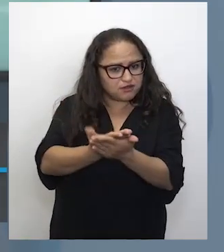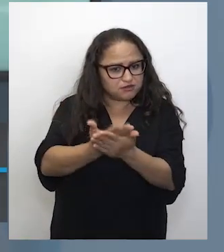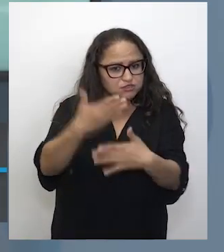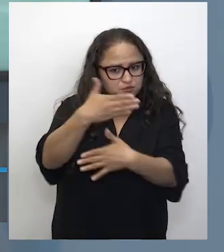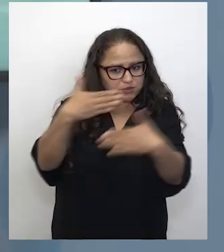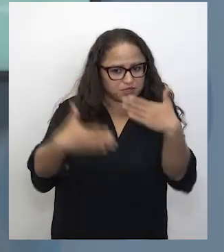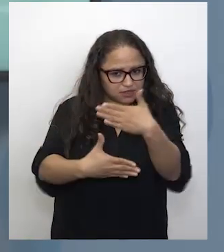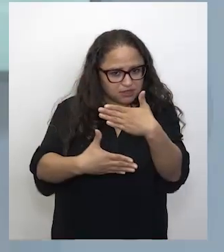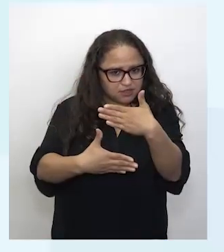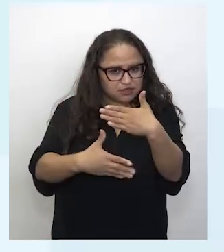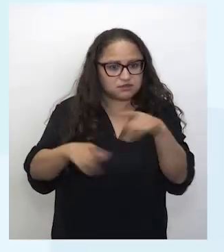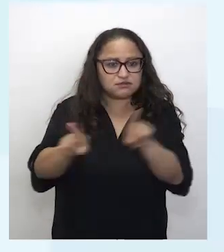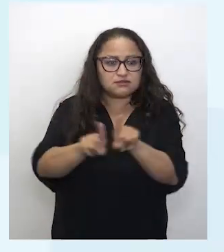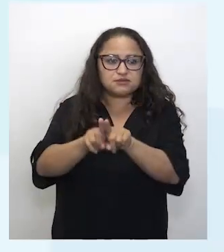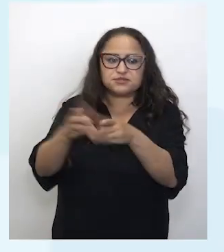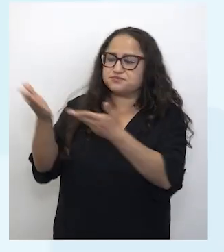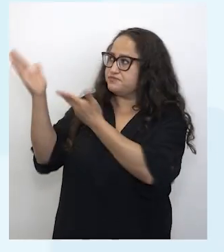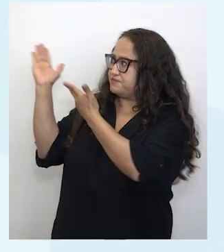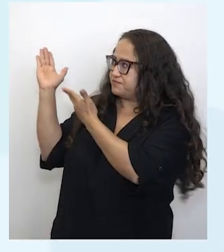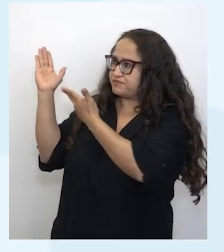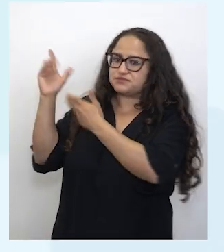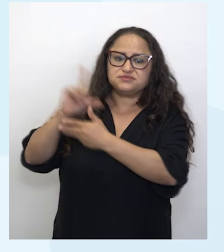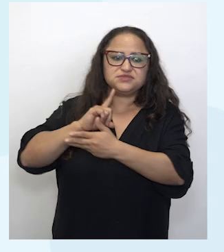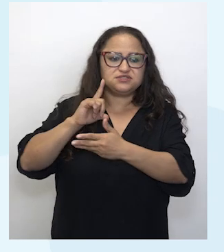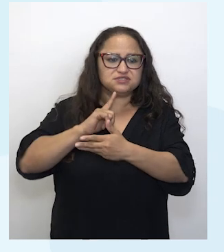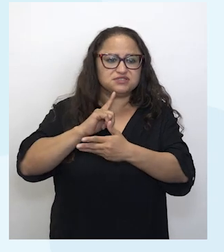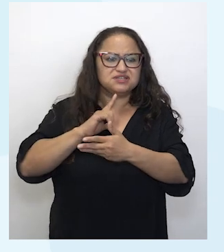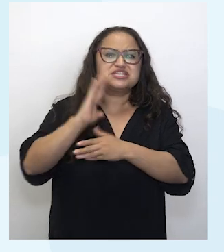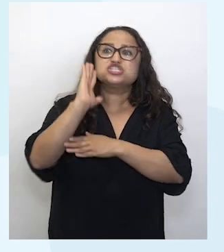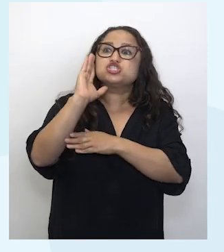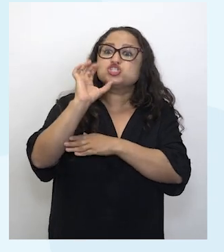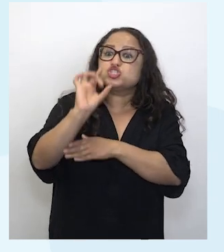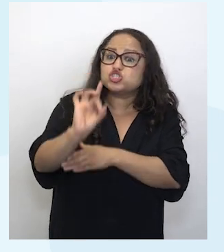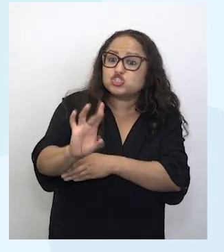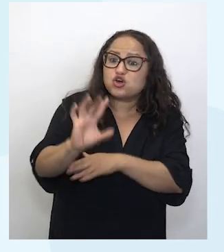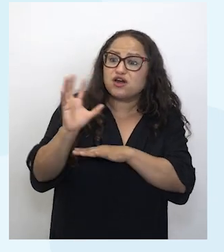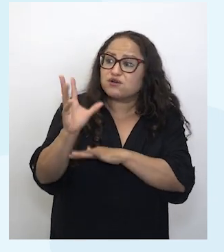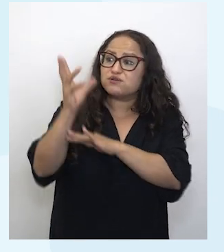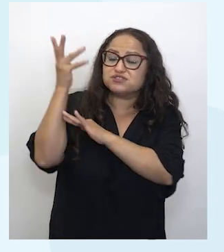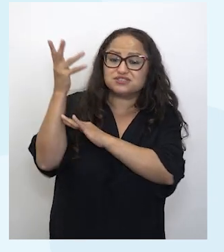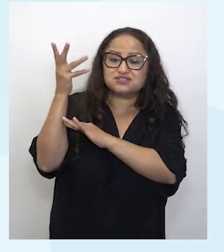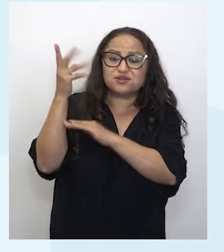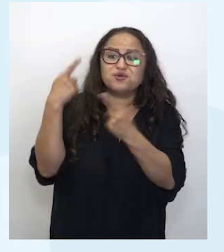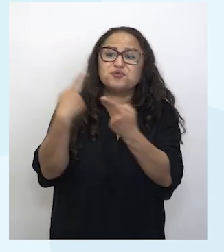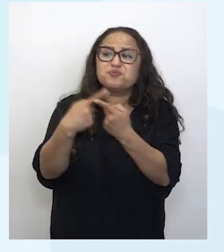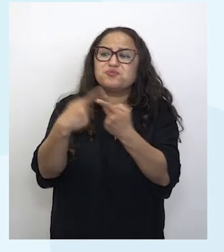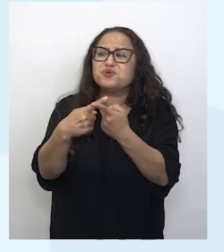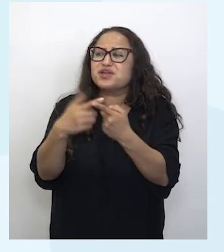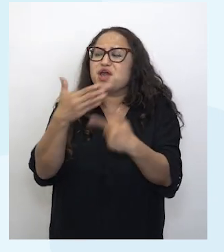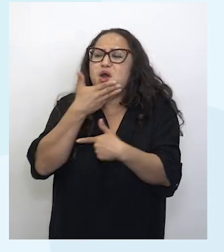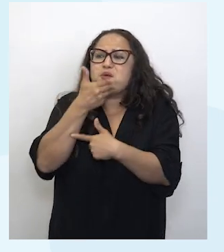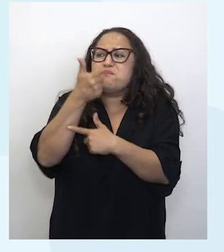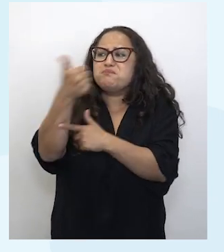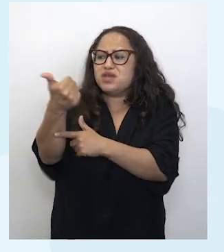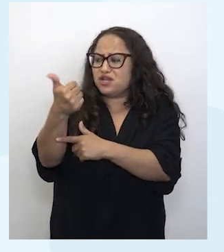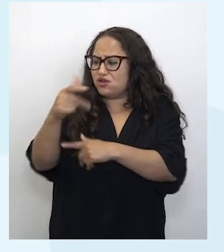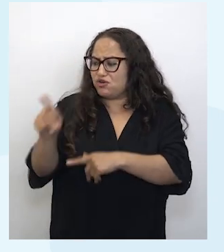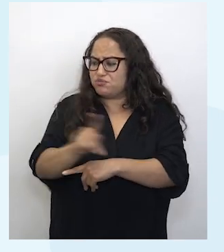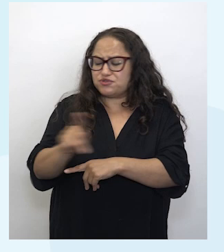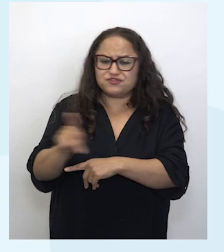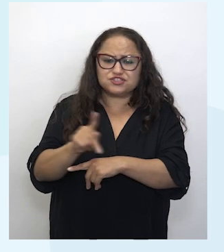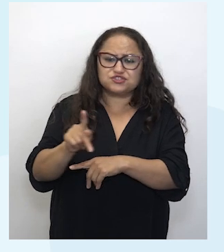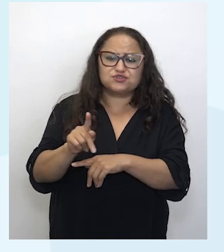E aí na tela vai aparecer o nosso agradecimento especial, porque essa aula só existe graças ao melhor, lindo, perfeito e maravilhoso Antônio Russo